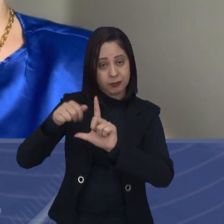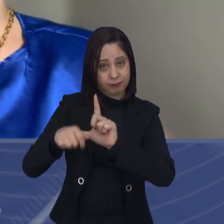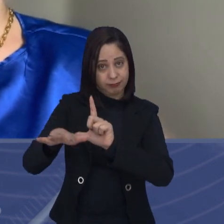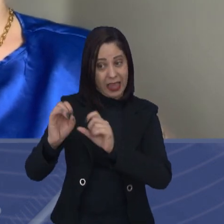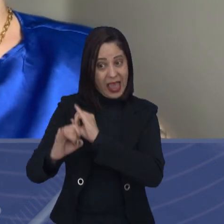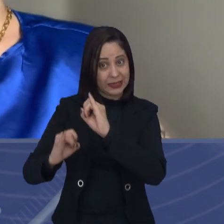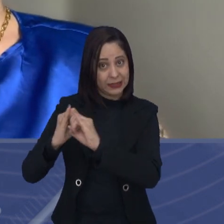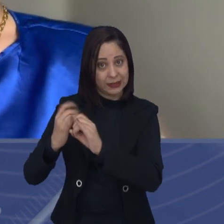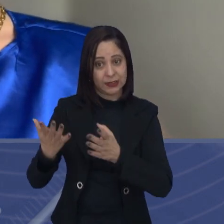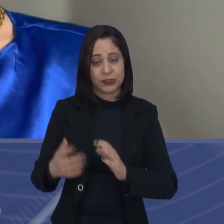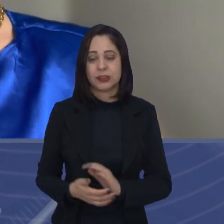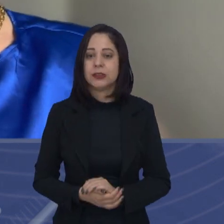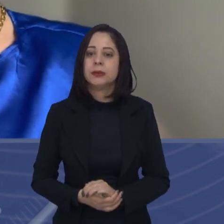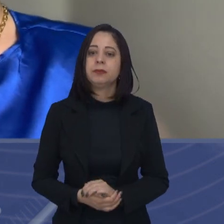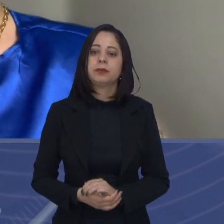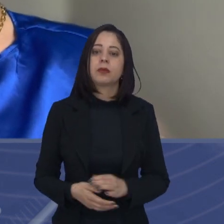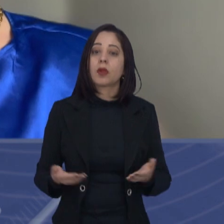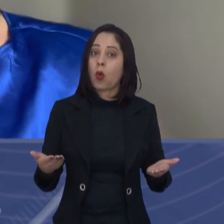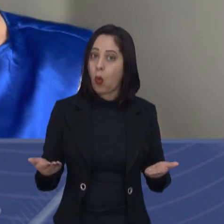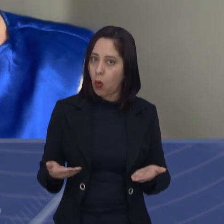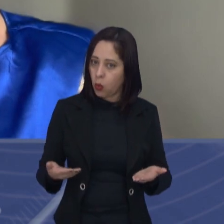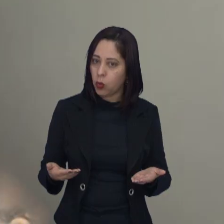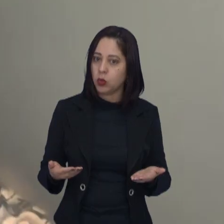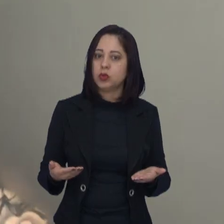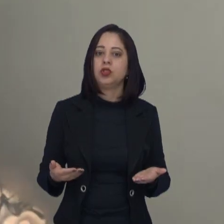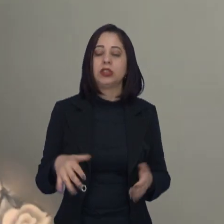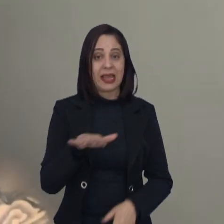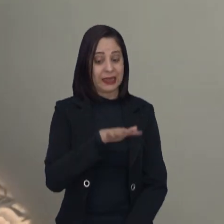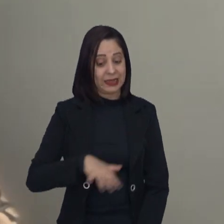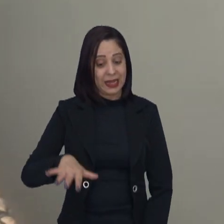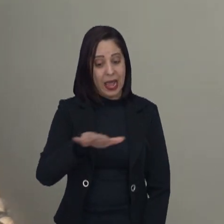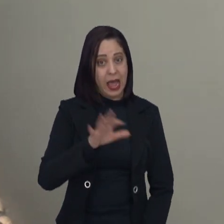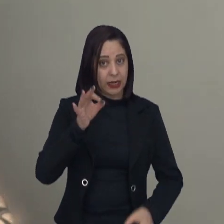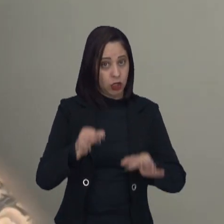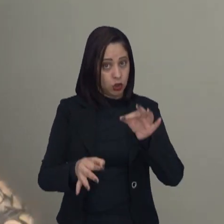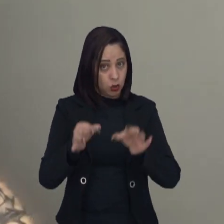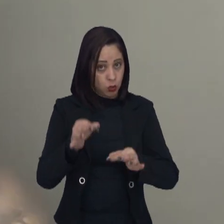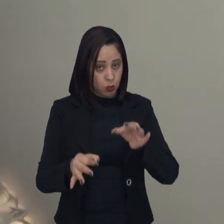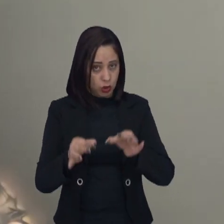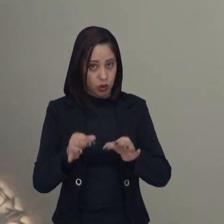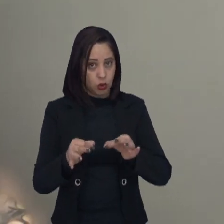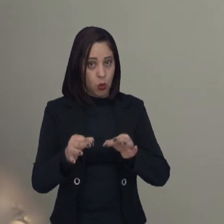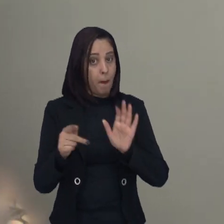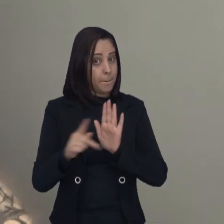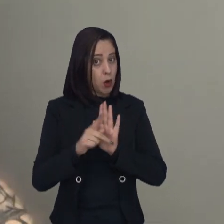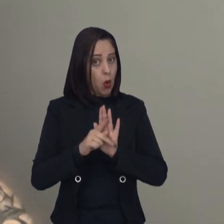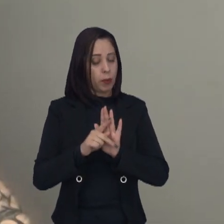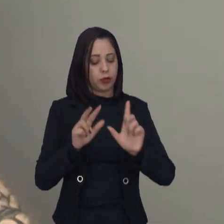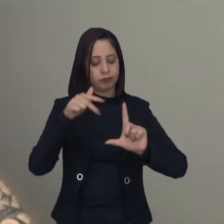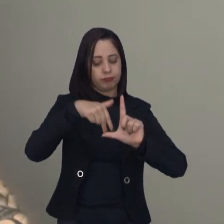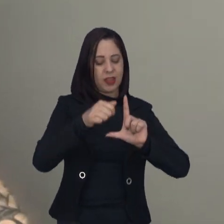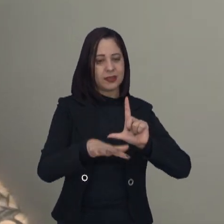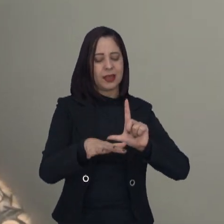hoje? Então, hoje, a gente atuando dentro dessa área do jurídico das influencers, né, a gente percebe que